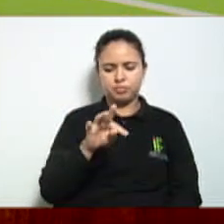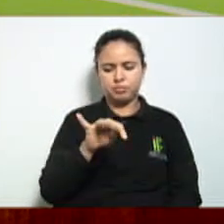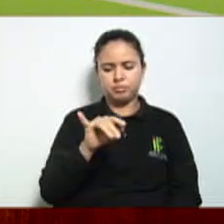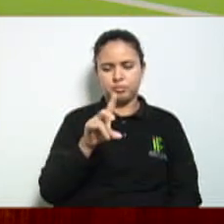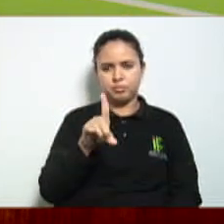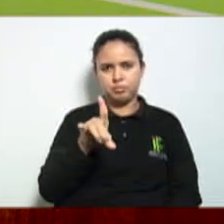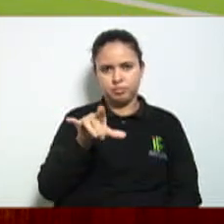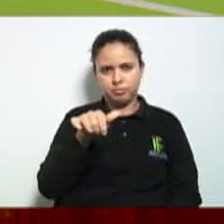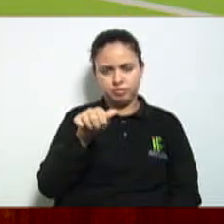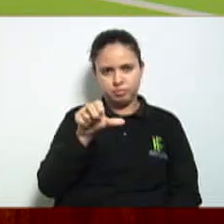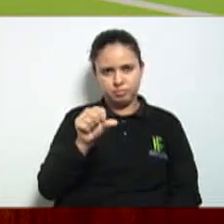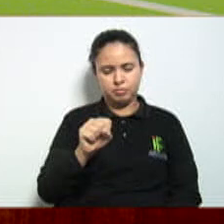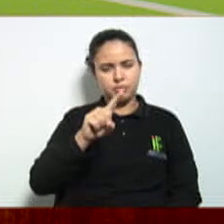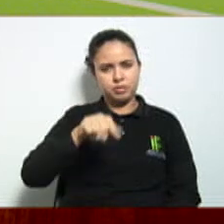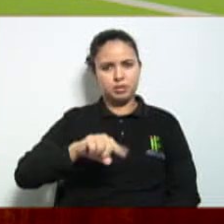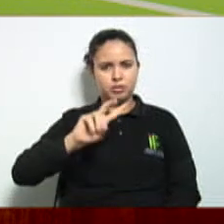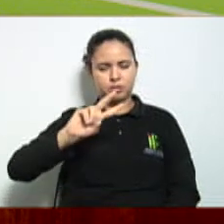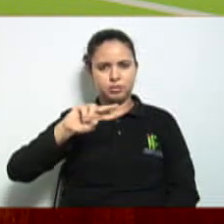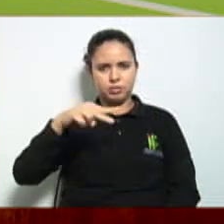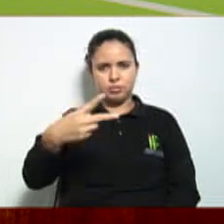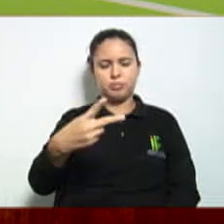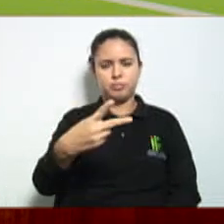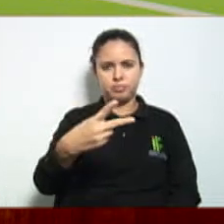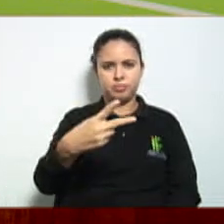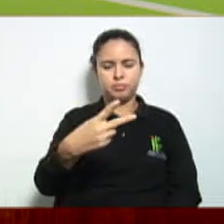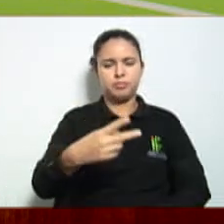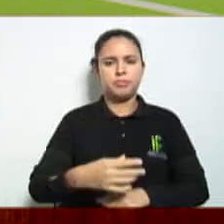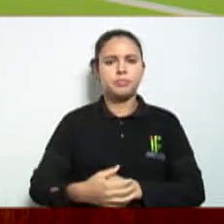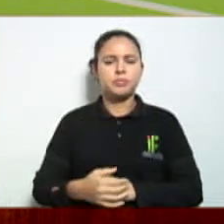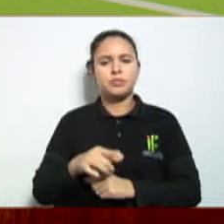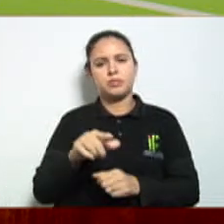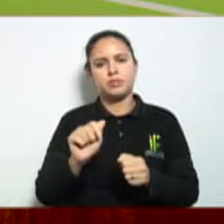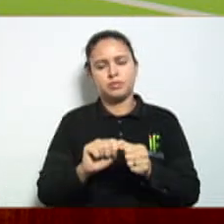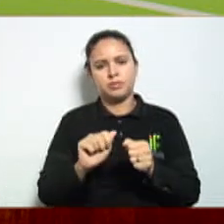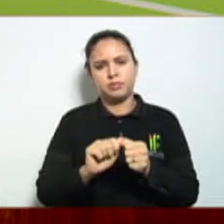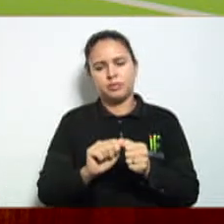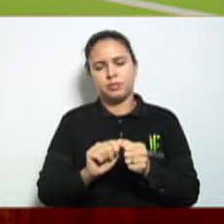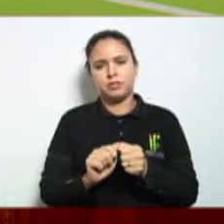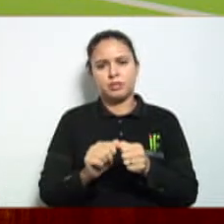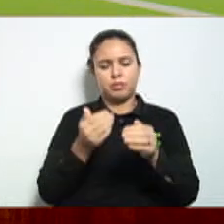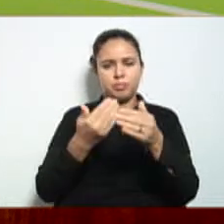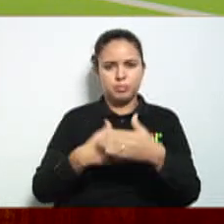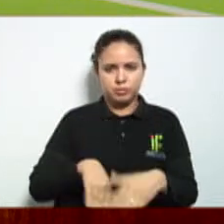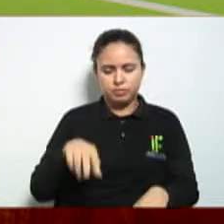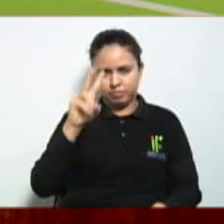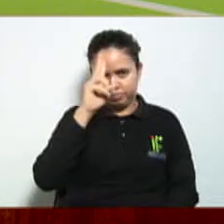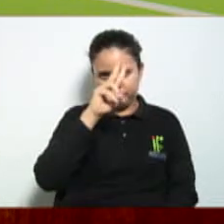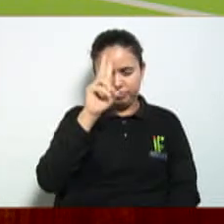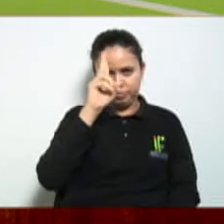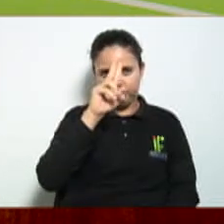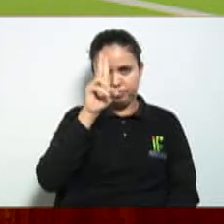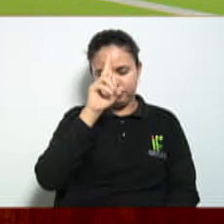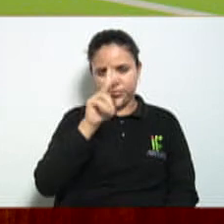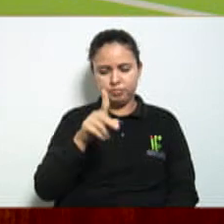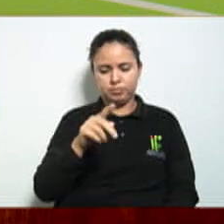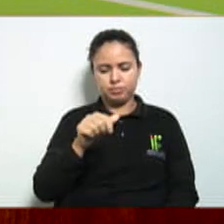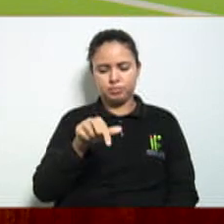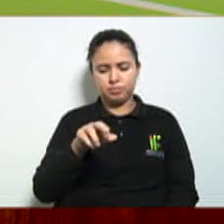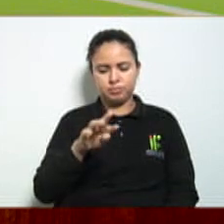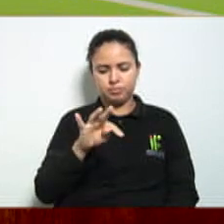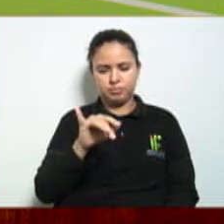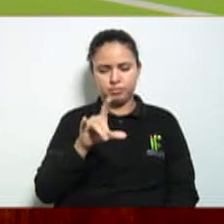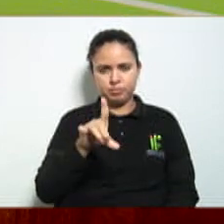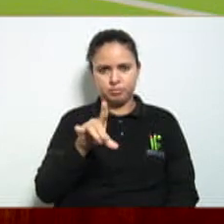lembrem que é partidas dobradas. Quando vocês estiverem fazendo uma prova, vocês lembrarem, qual é a partida que é utilizada